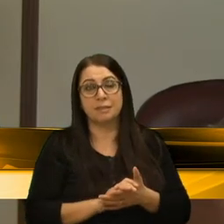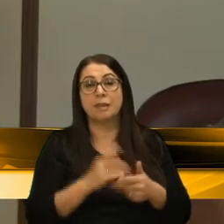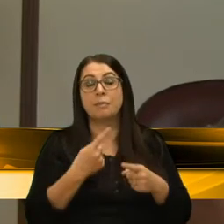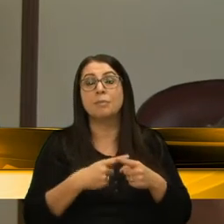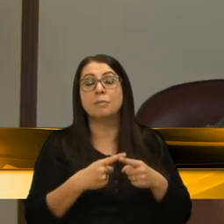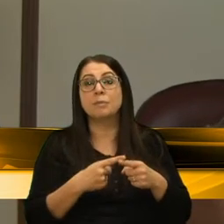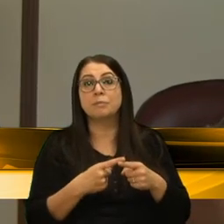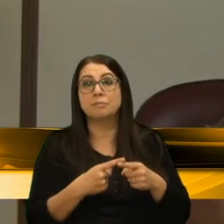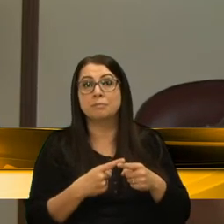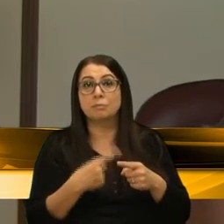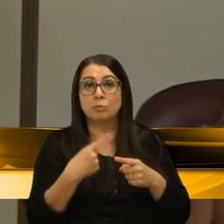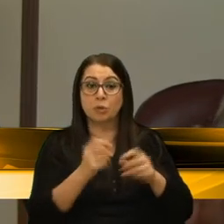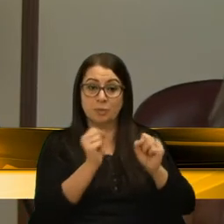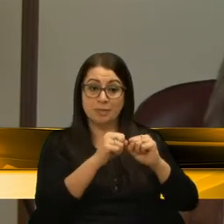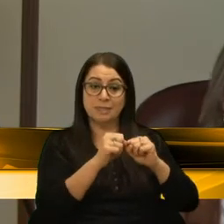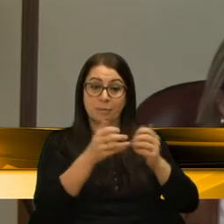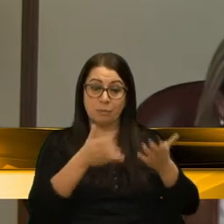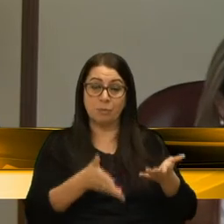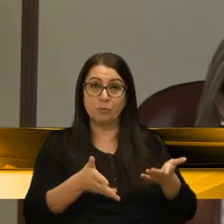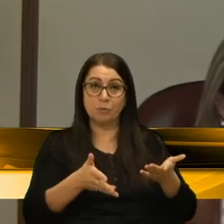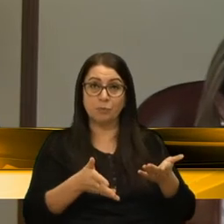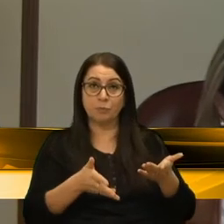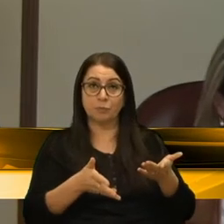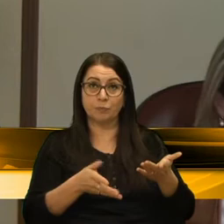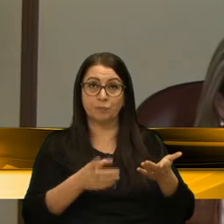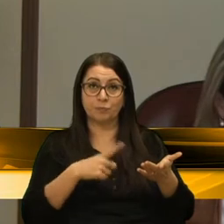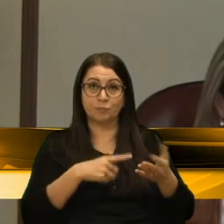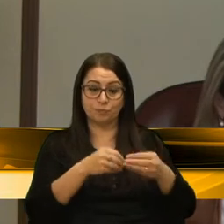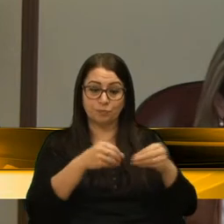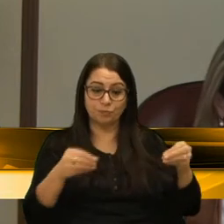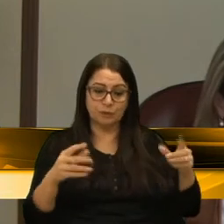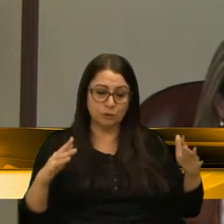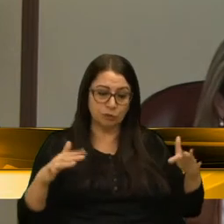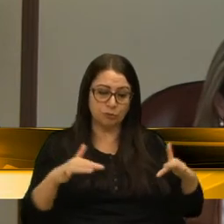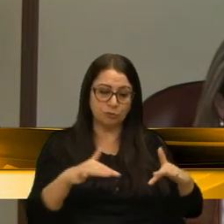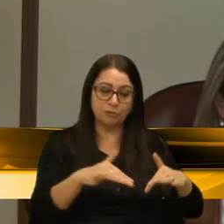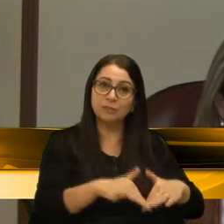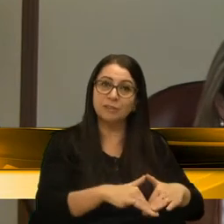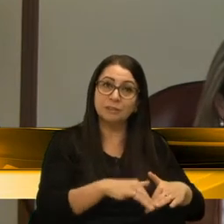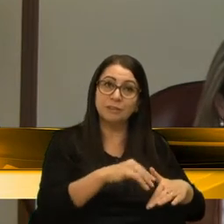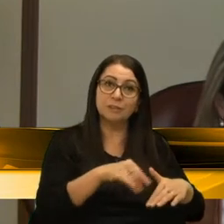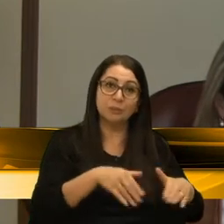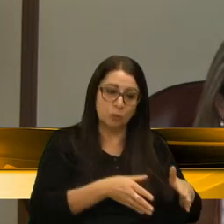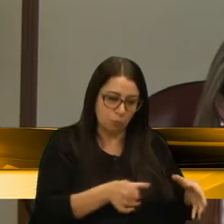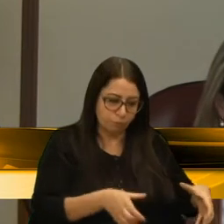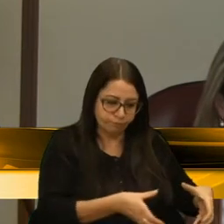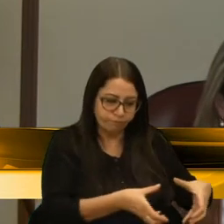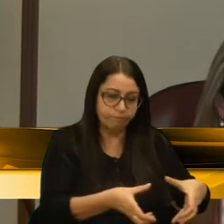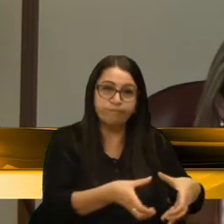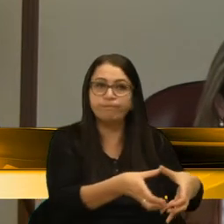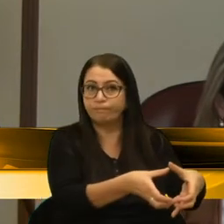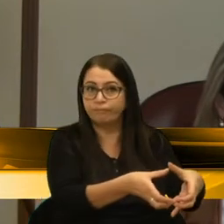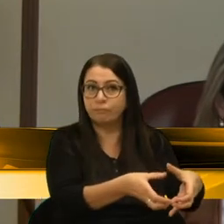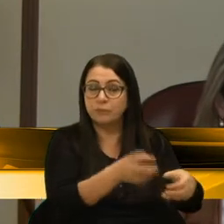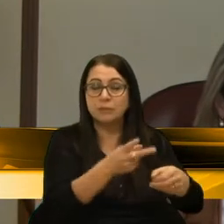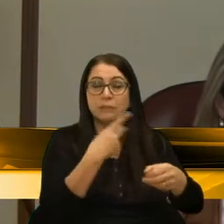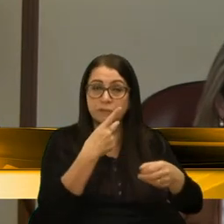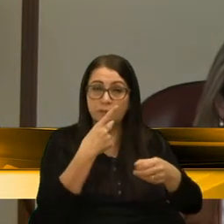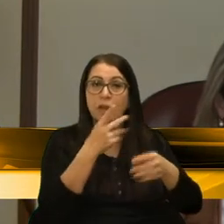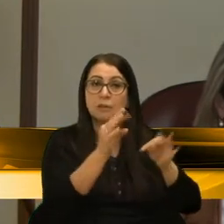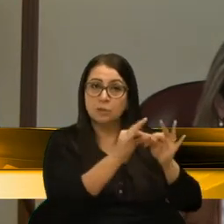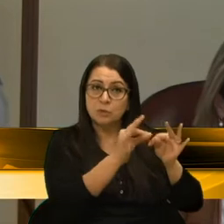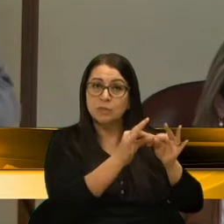porque o sistema atual, a terra acaba migrando para dentro da rede de tubulação. Aí dizem os